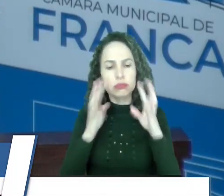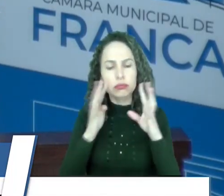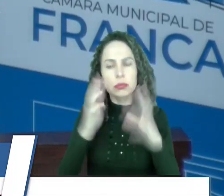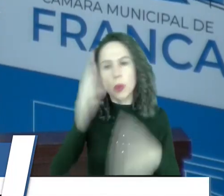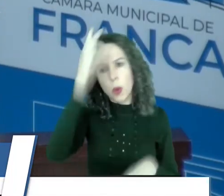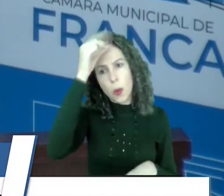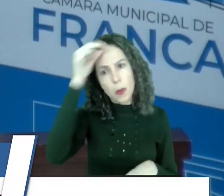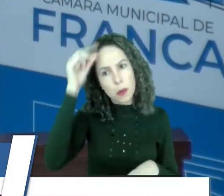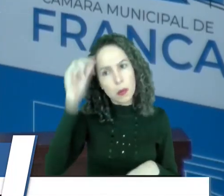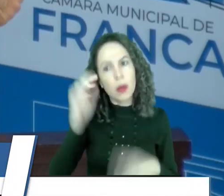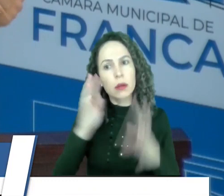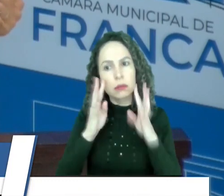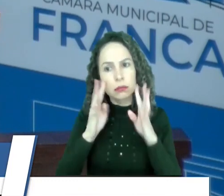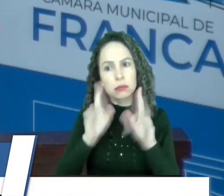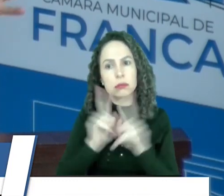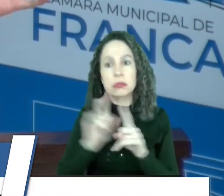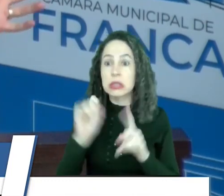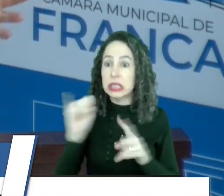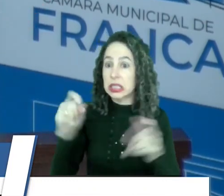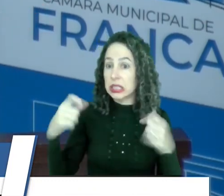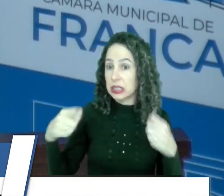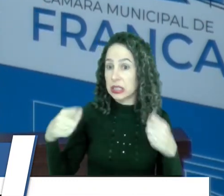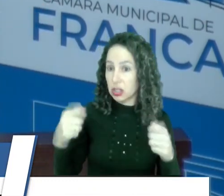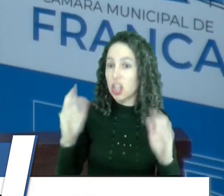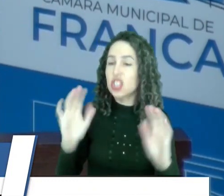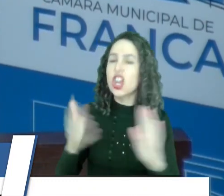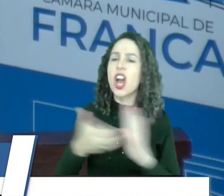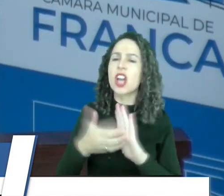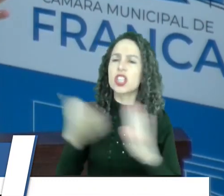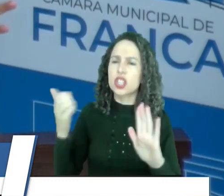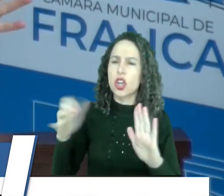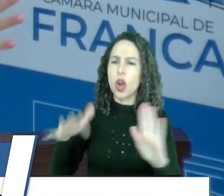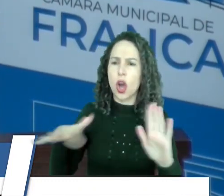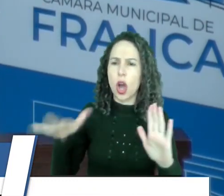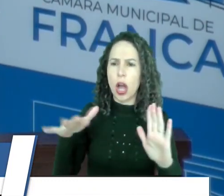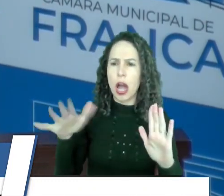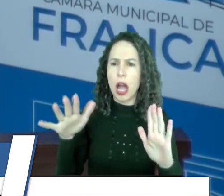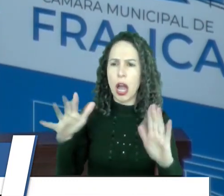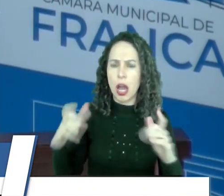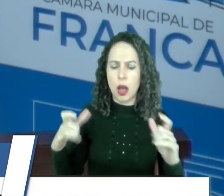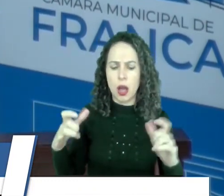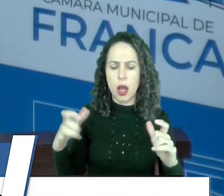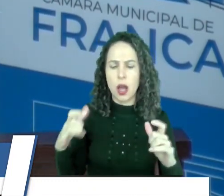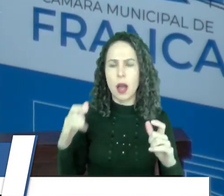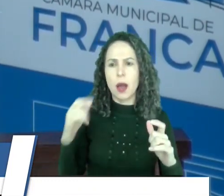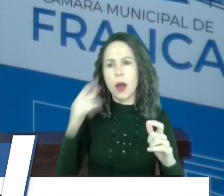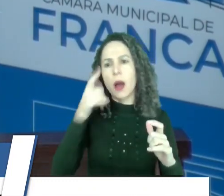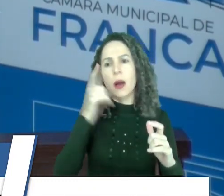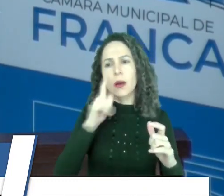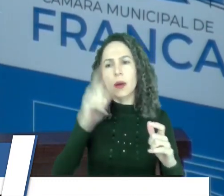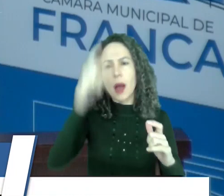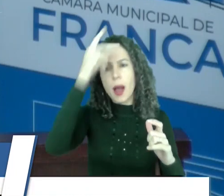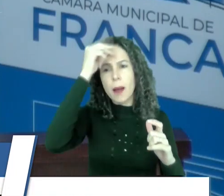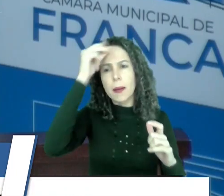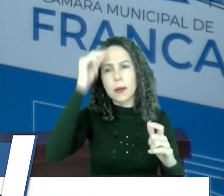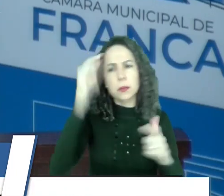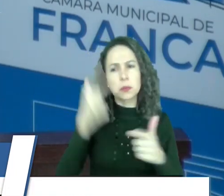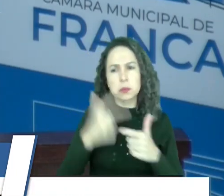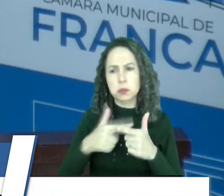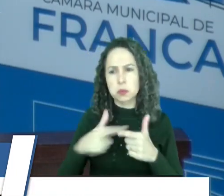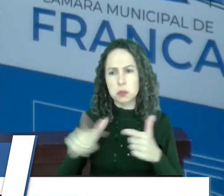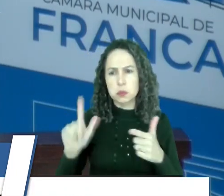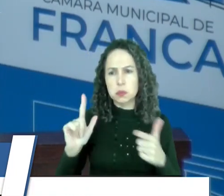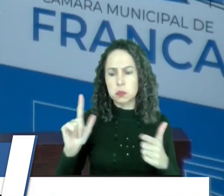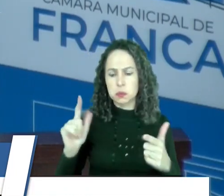preciso, né, ele já desapropriou uma área ali no local, né, para a prefeitura, isso não é problema. Então, deixo aqui